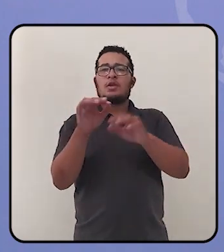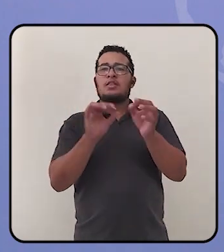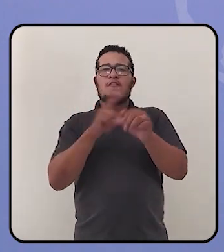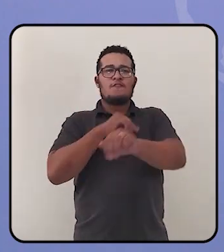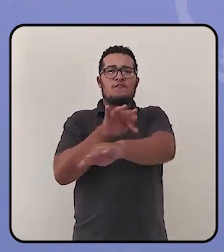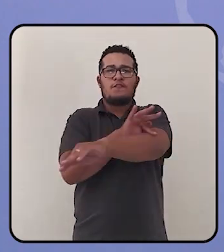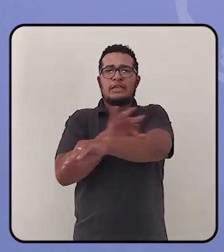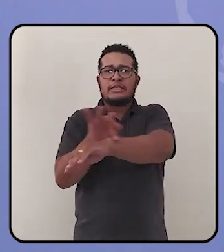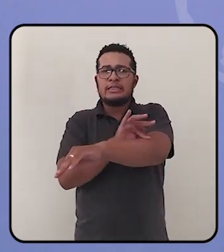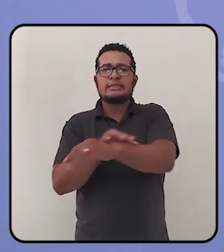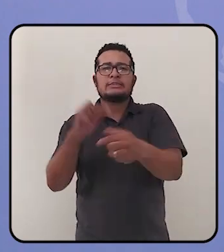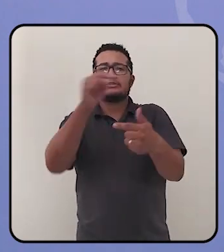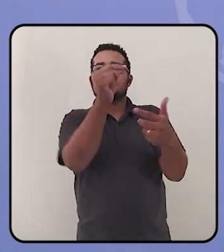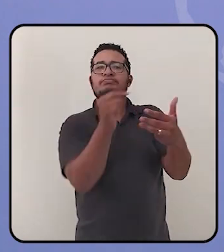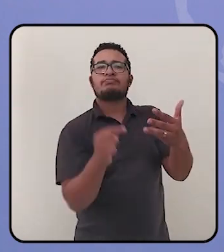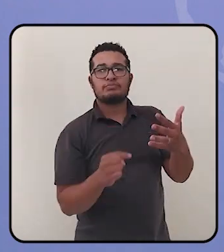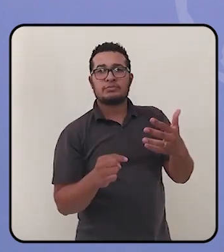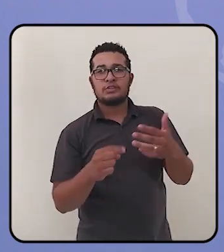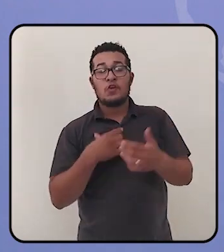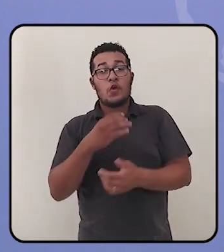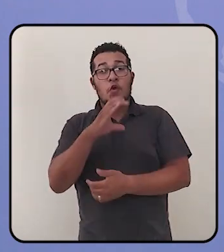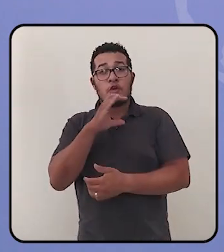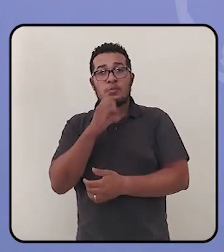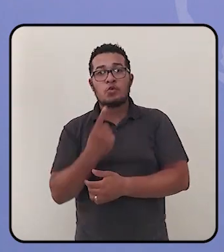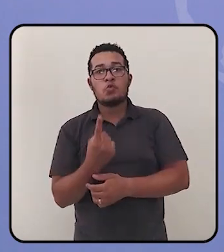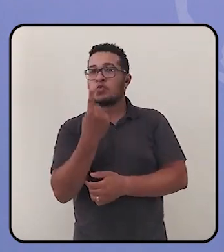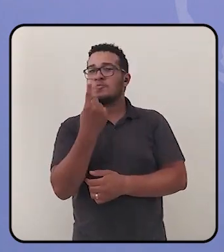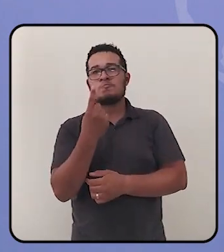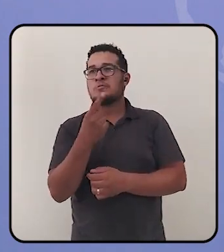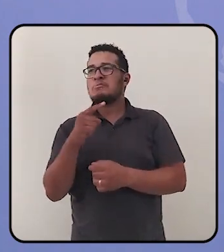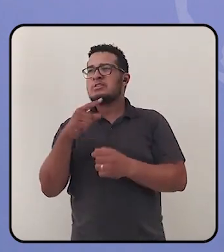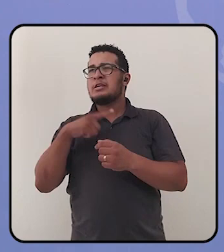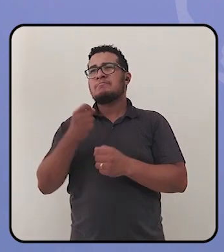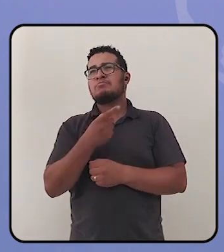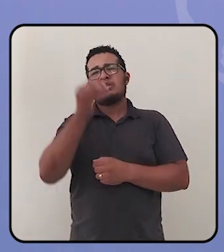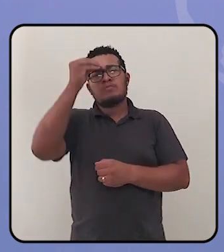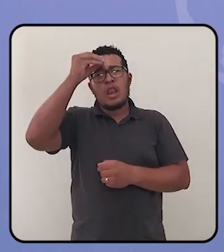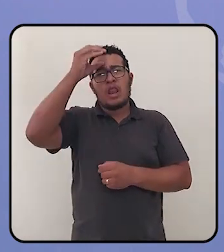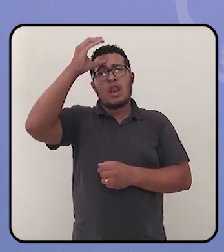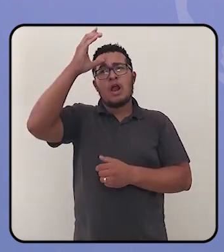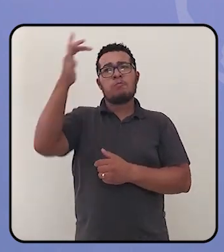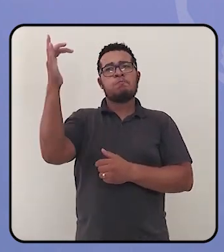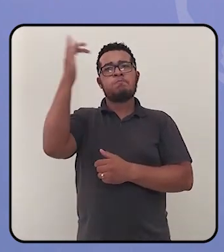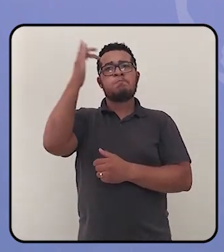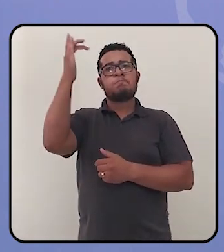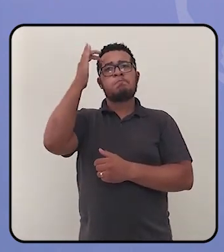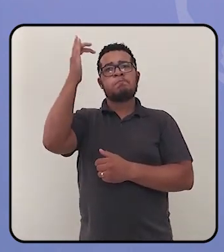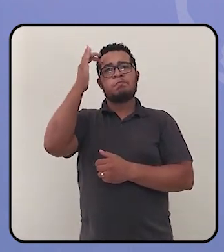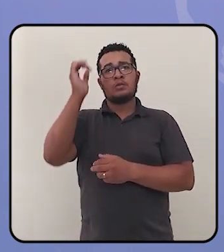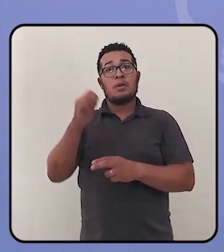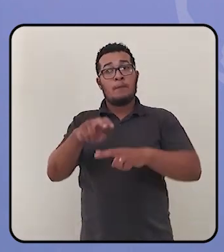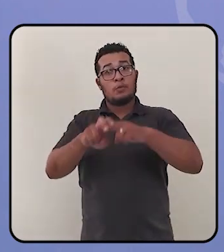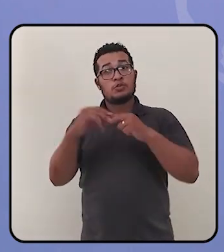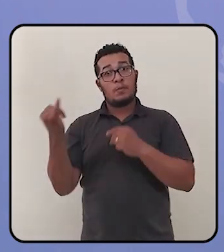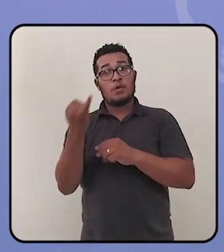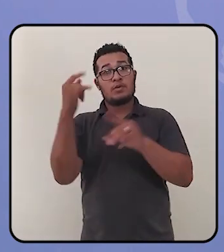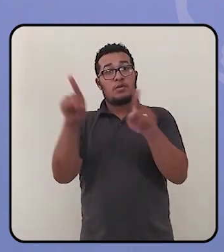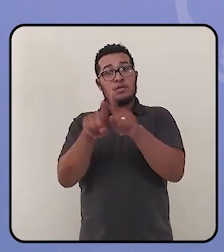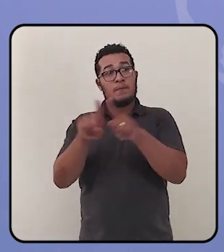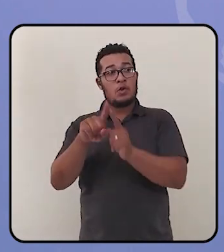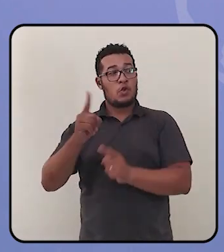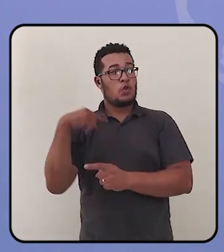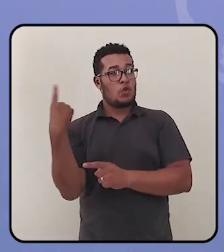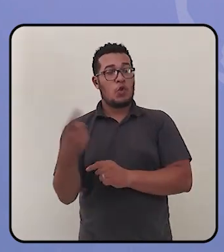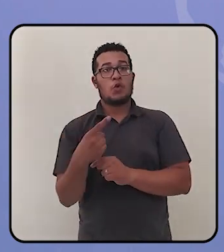termodinâmicos ele não tinha apenas um conhecimento é muito importante que nós do século 21 passamos também valorizar a diversos